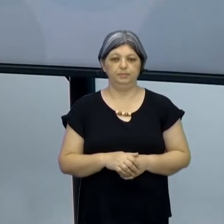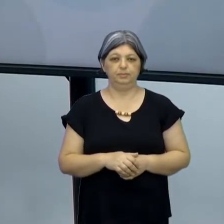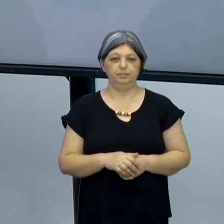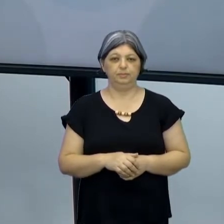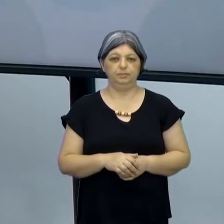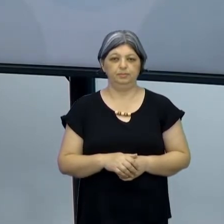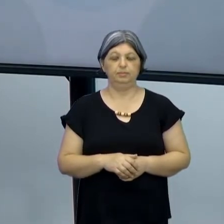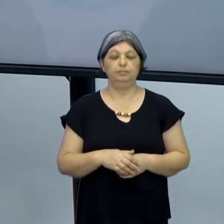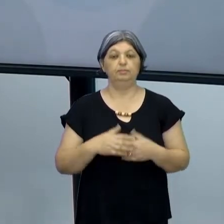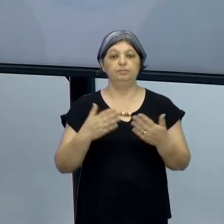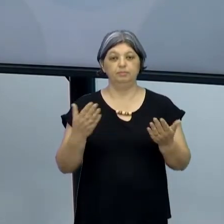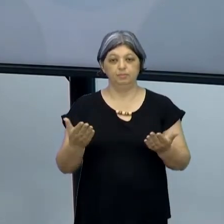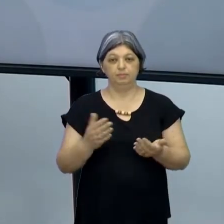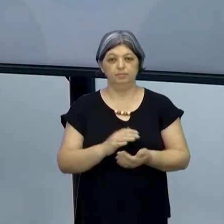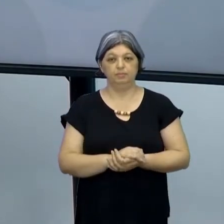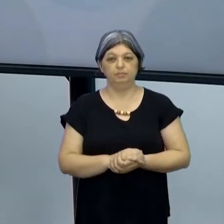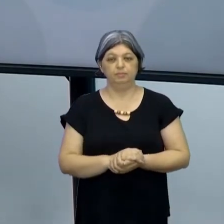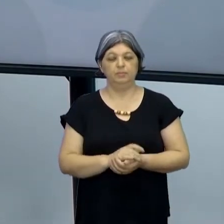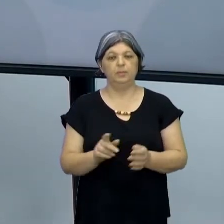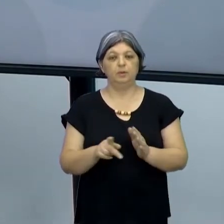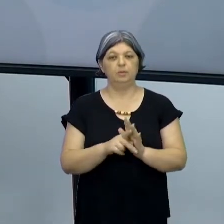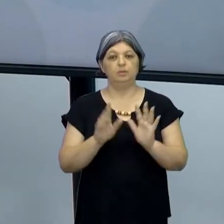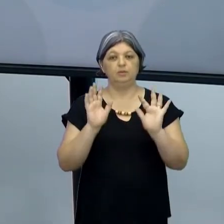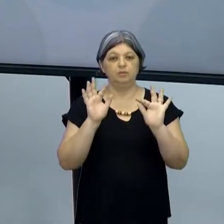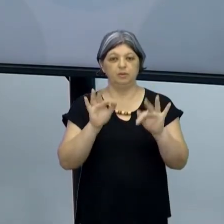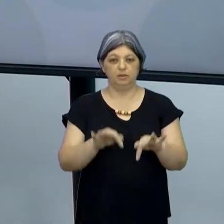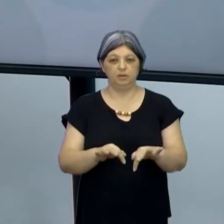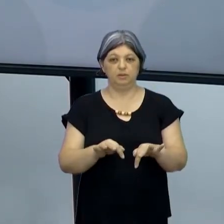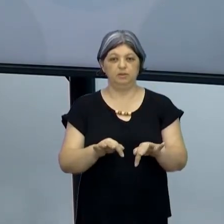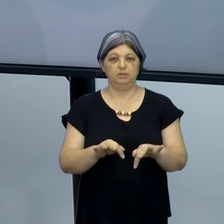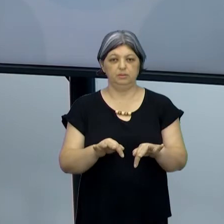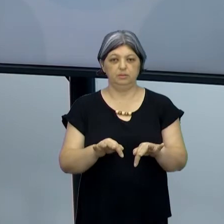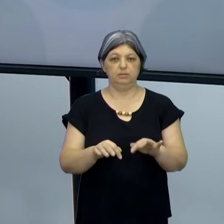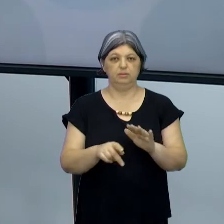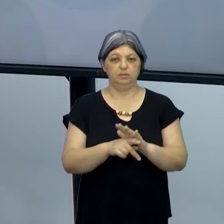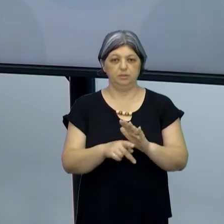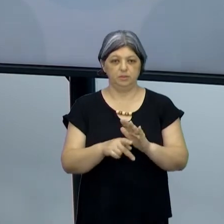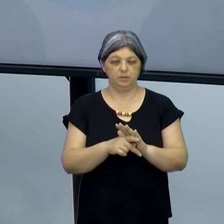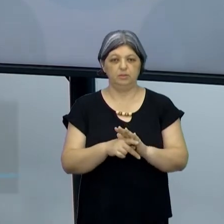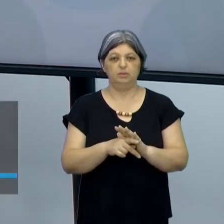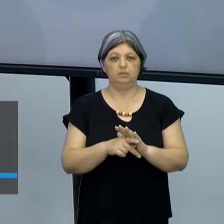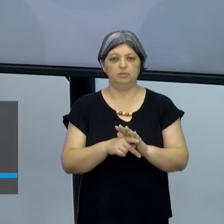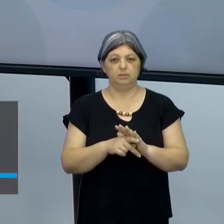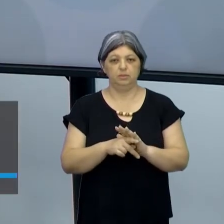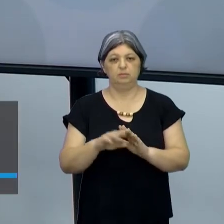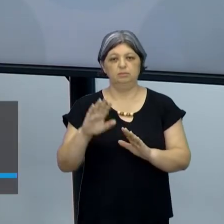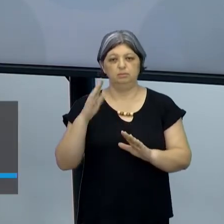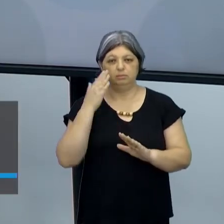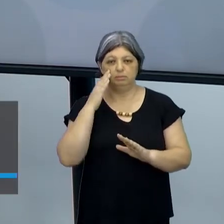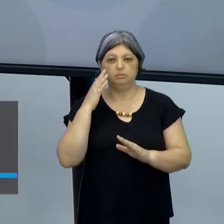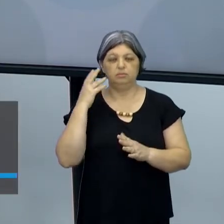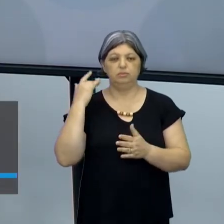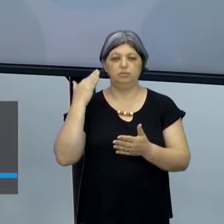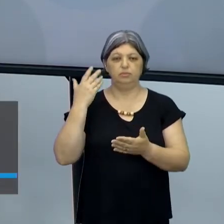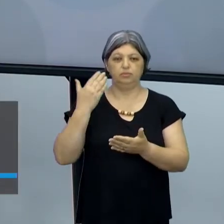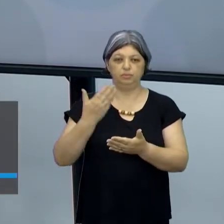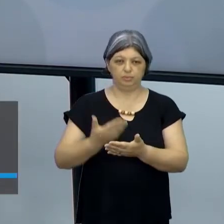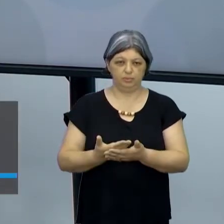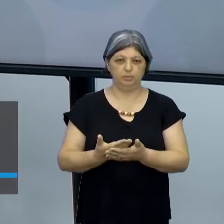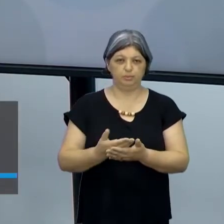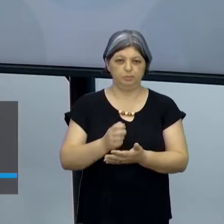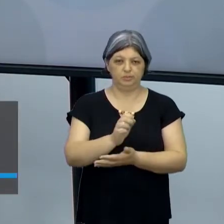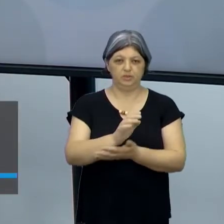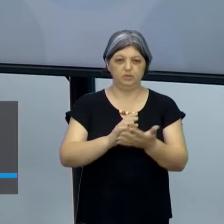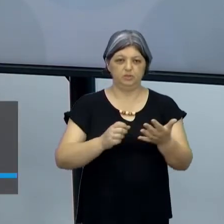E aí, pessoal, a sistematização a gente vai então amarrar tudo que a gente viu até agora nessa nossa